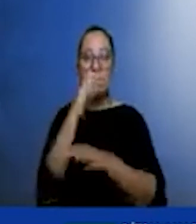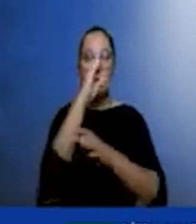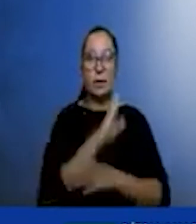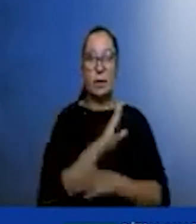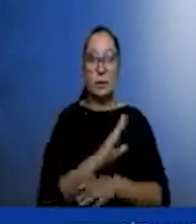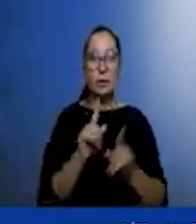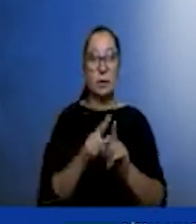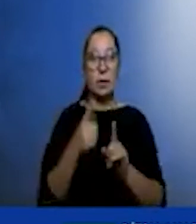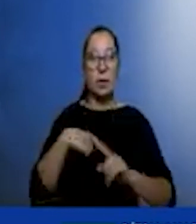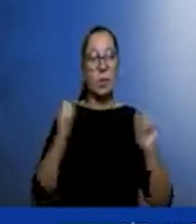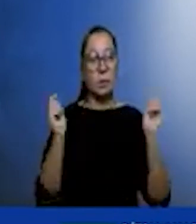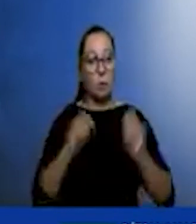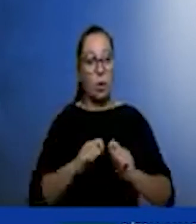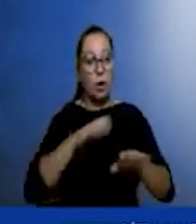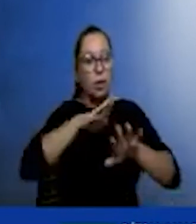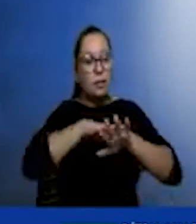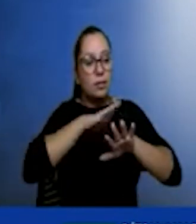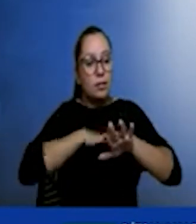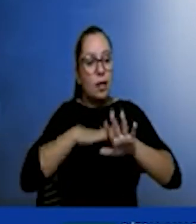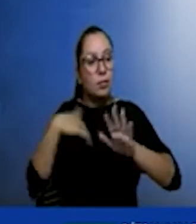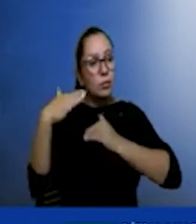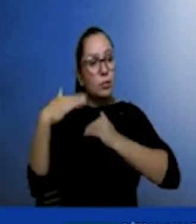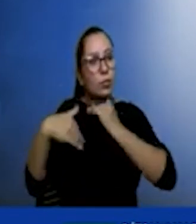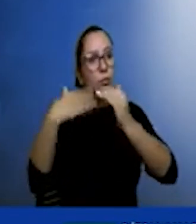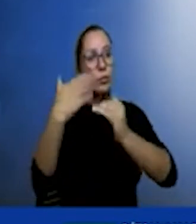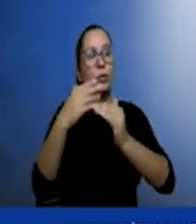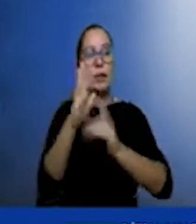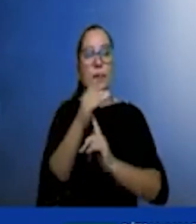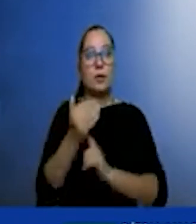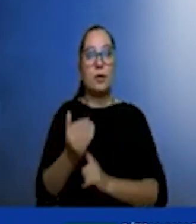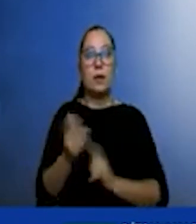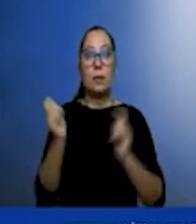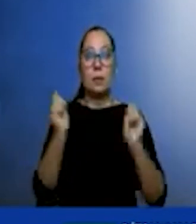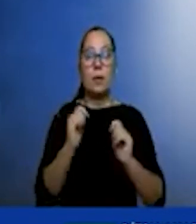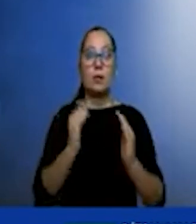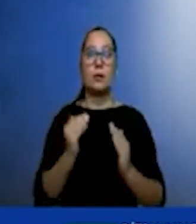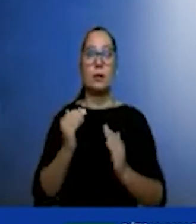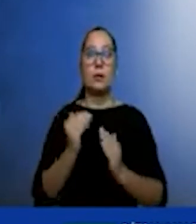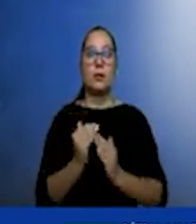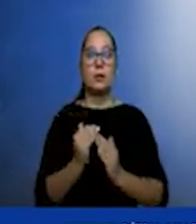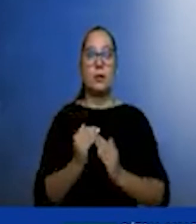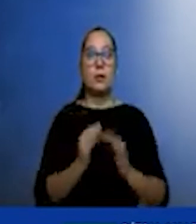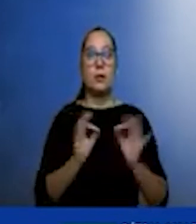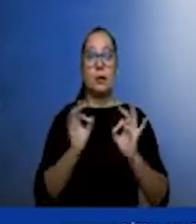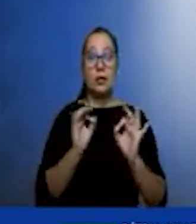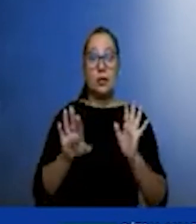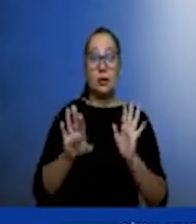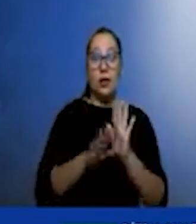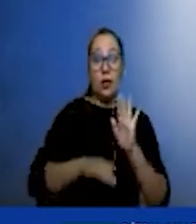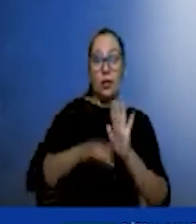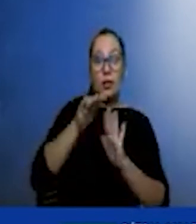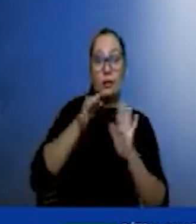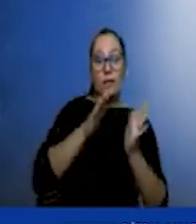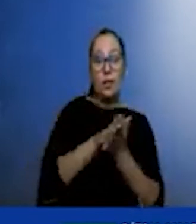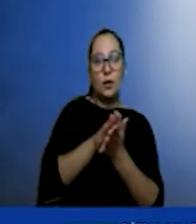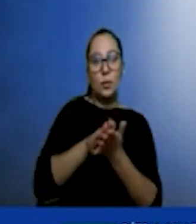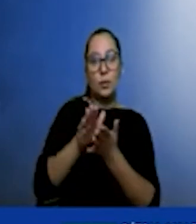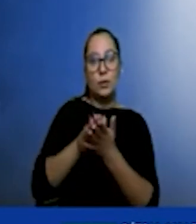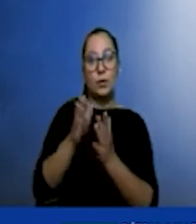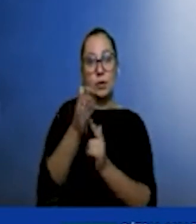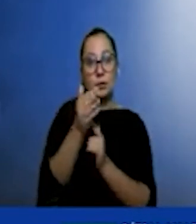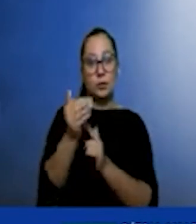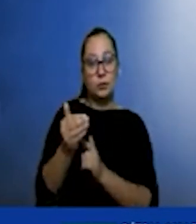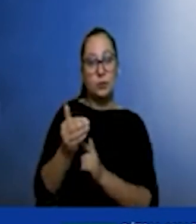tenha tempo e desenvolvimento tecnológico para chegar lá. Ninguém chegou nesse nível de produção e nessas tecnologias